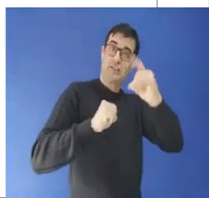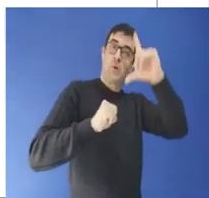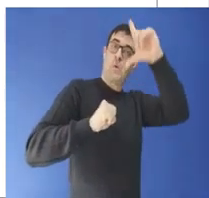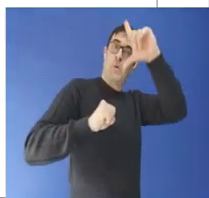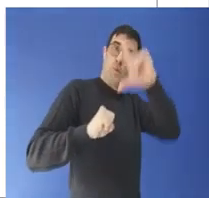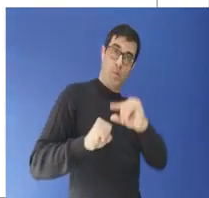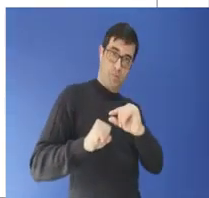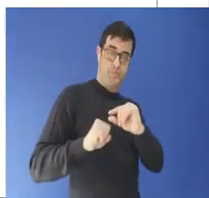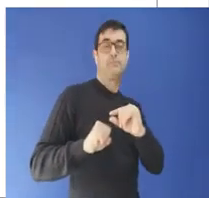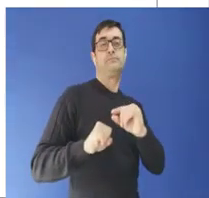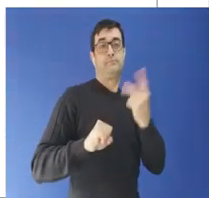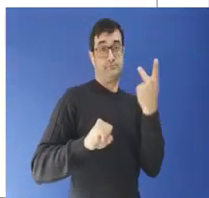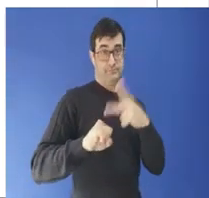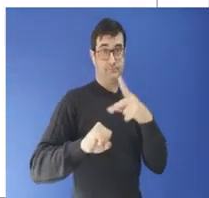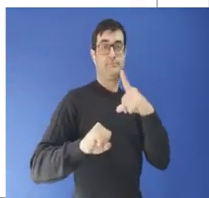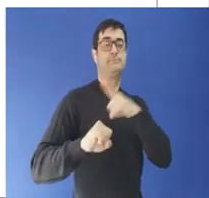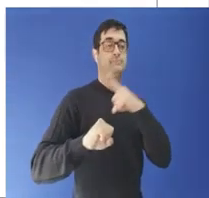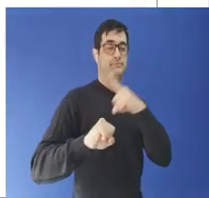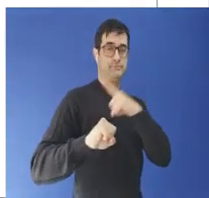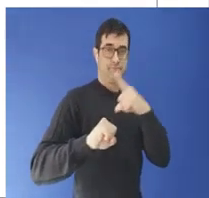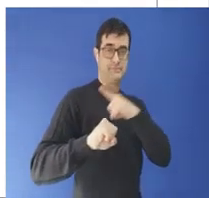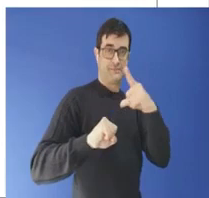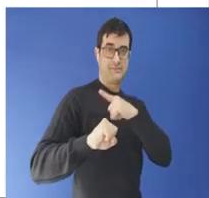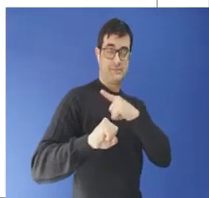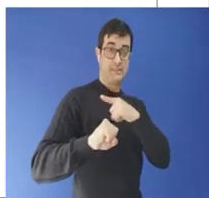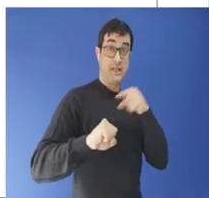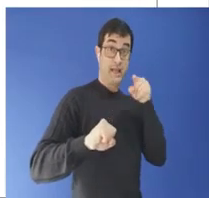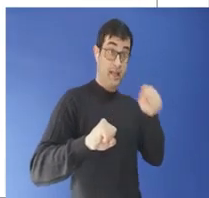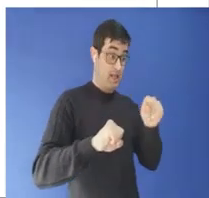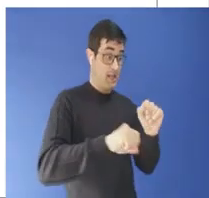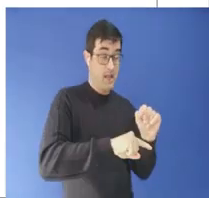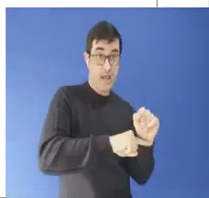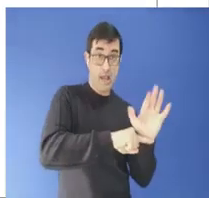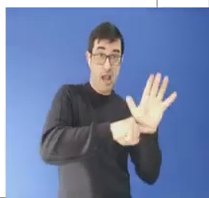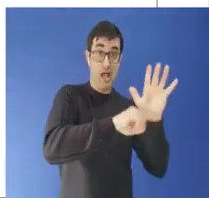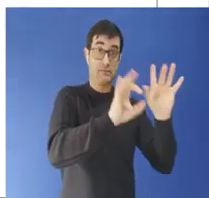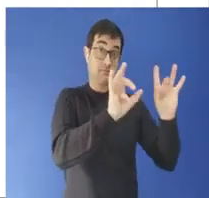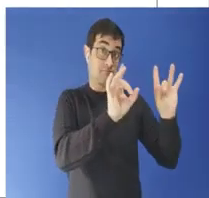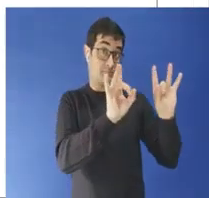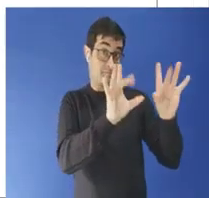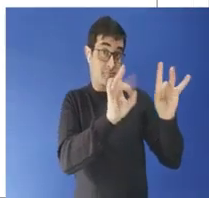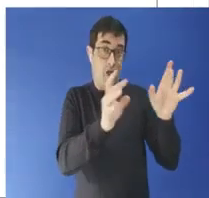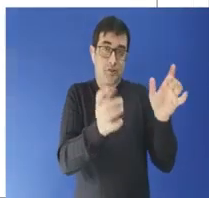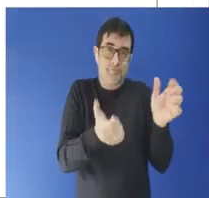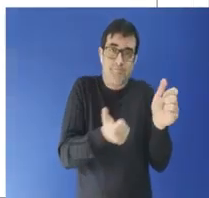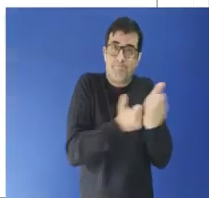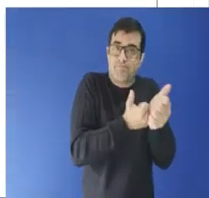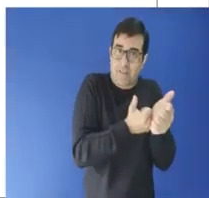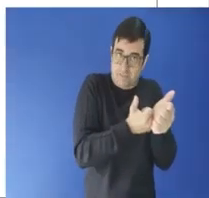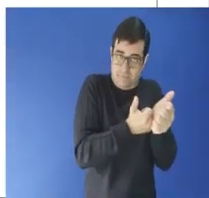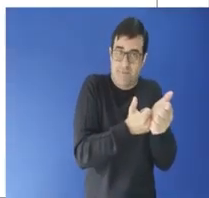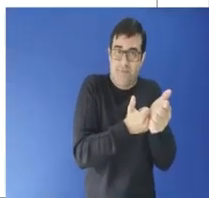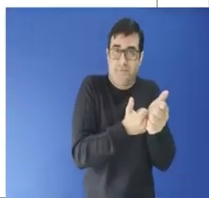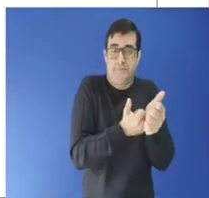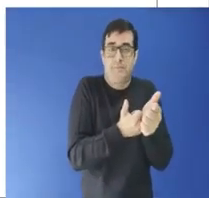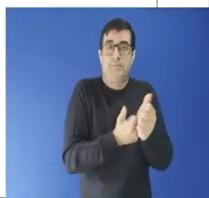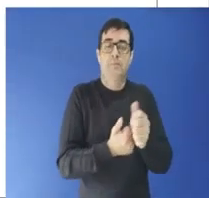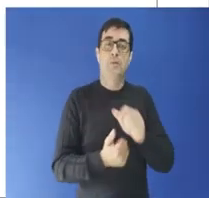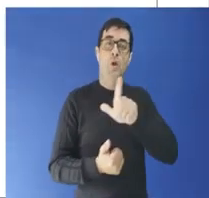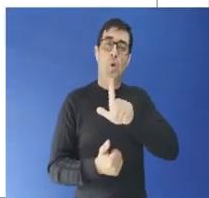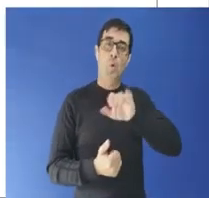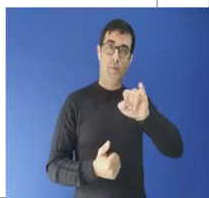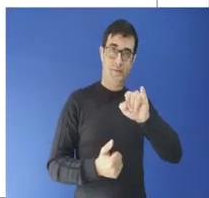para atingir a configuração do gás nobre próximo a eles, né? Então, por exemplo, o